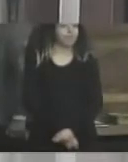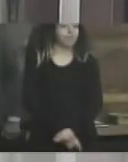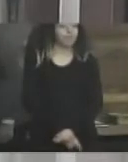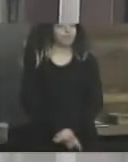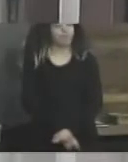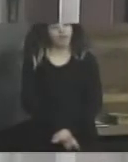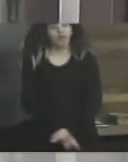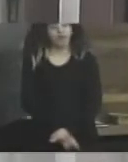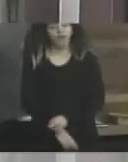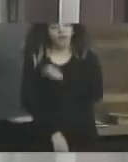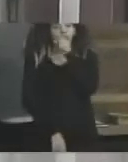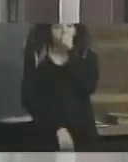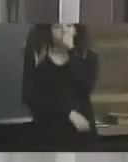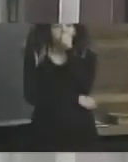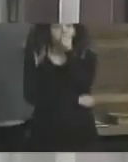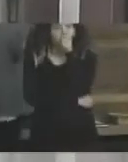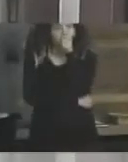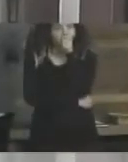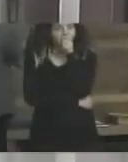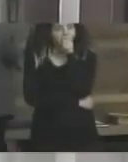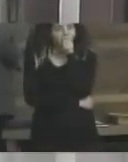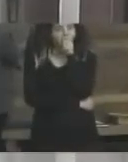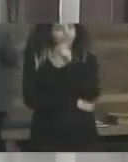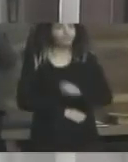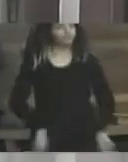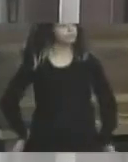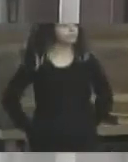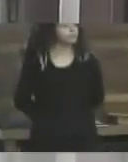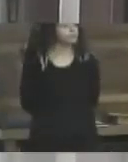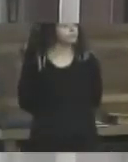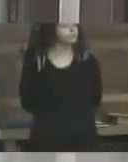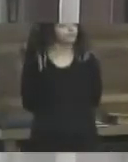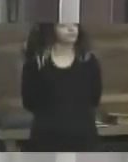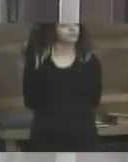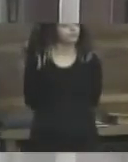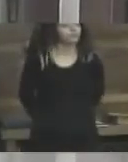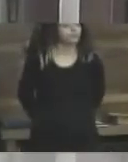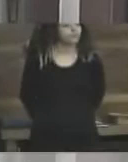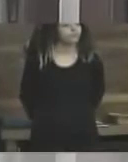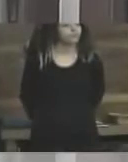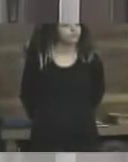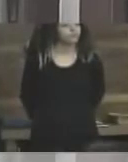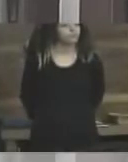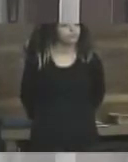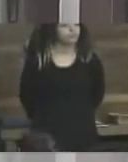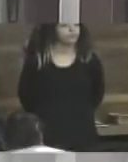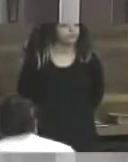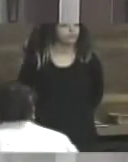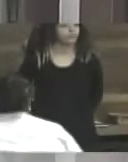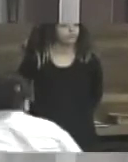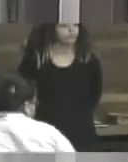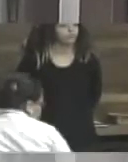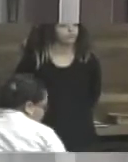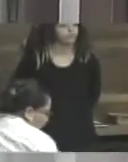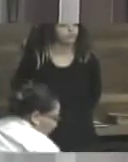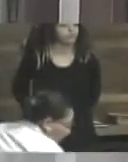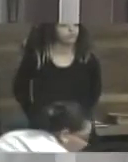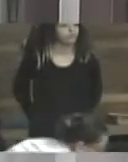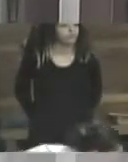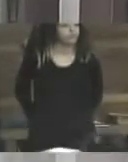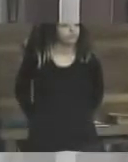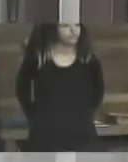dificuldade da locomoção de ir e vir das pessoas, principalmente as pessoas idosas e aquelas portadoras de necessidades especiais. Então está aqui